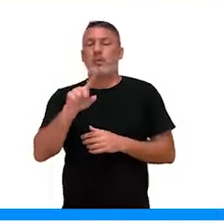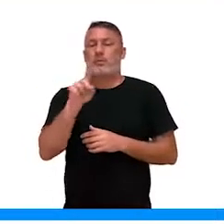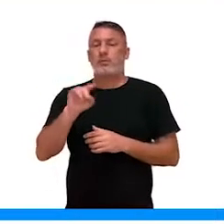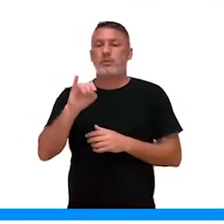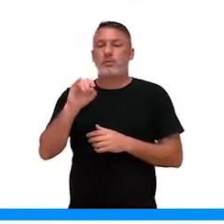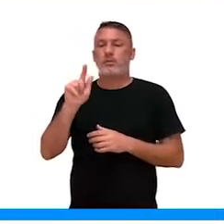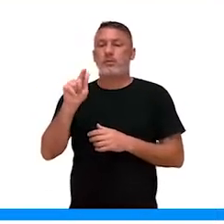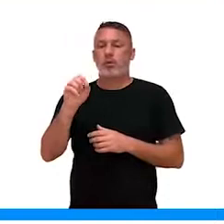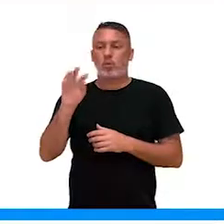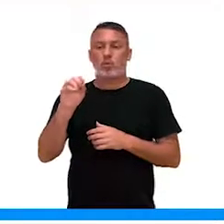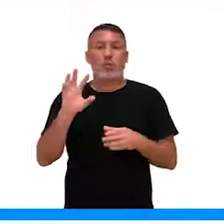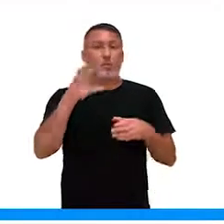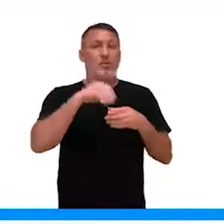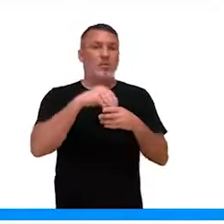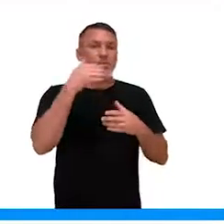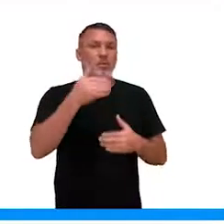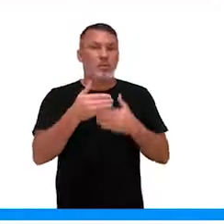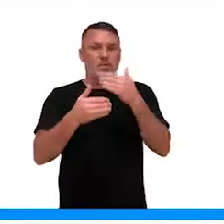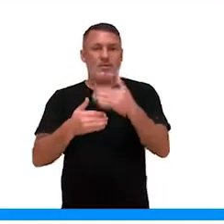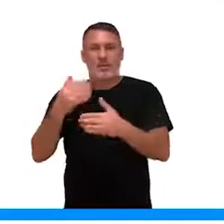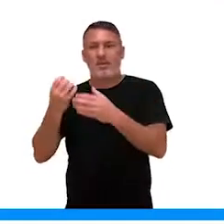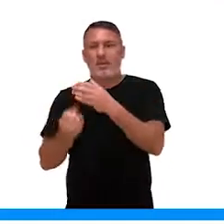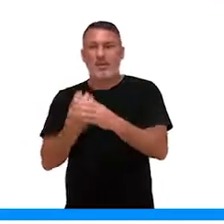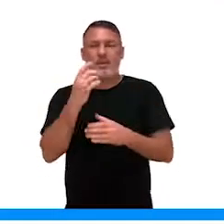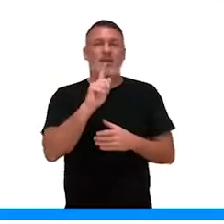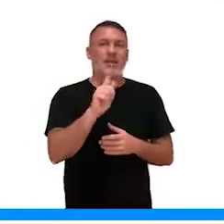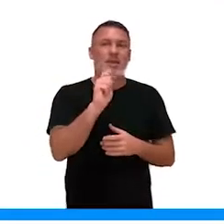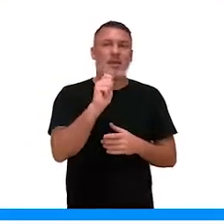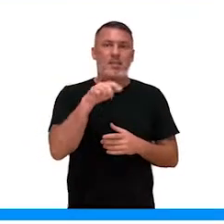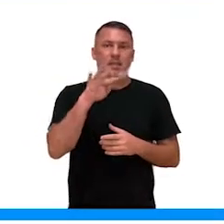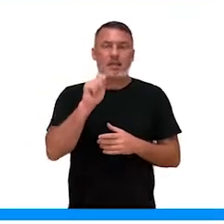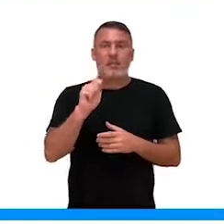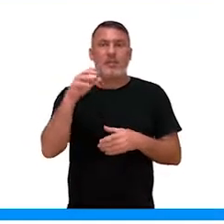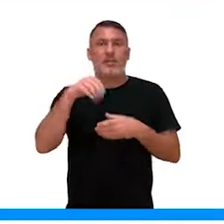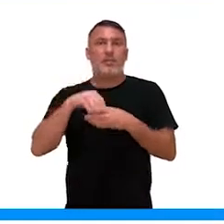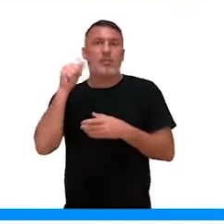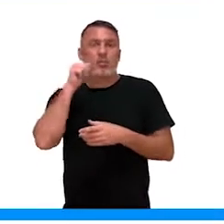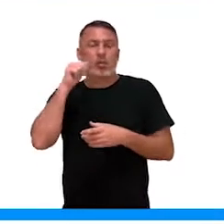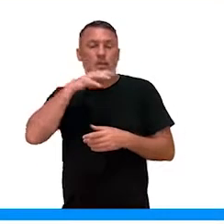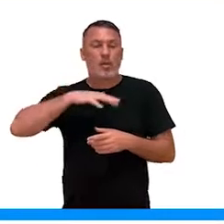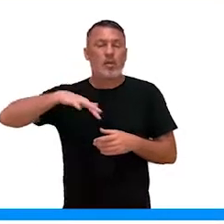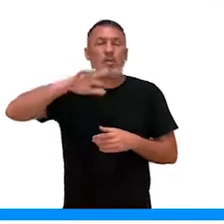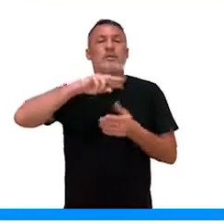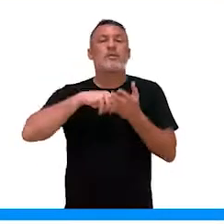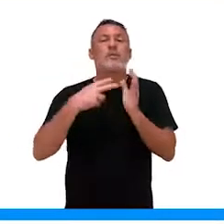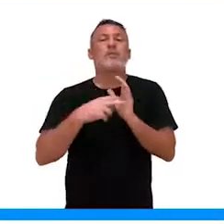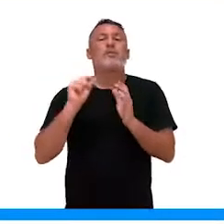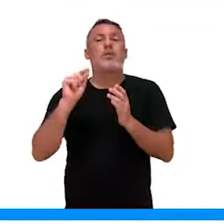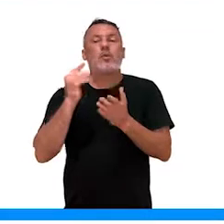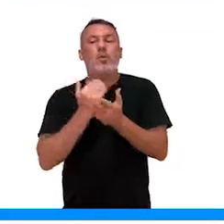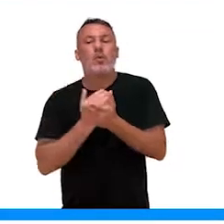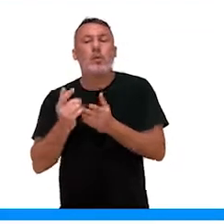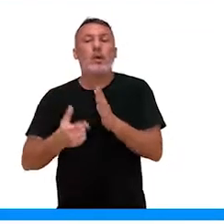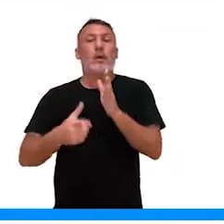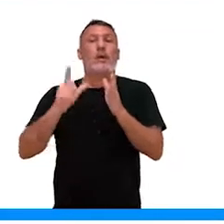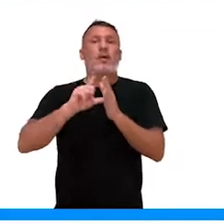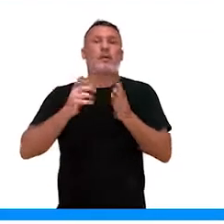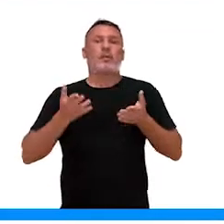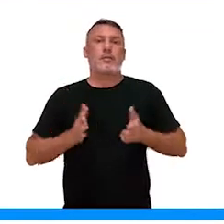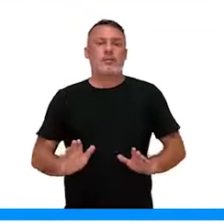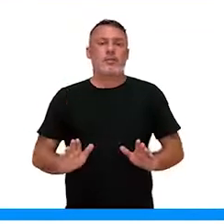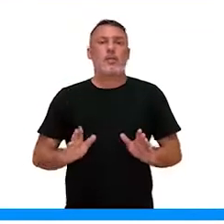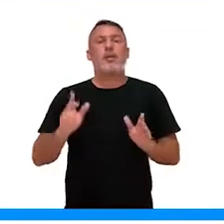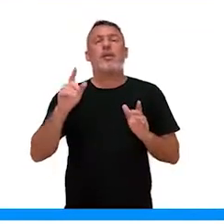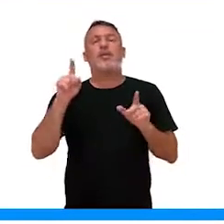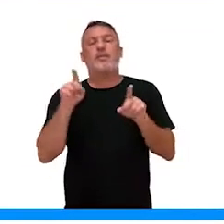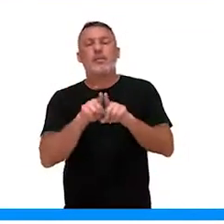é chamado então de zigoto. Então, nesse processo, a produção de gametas, nas mulheres, ele se inicia